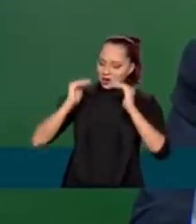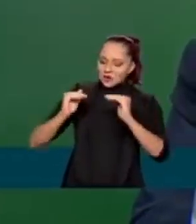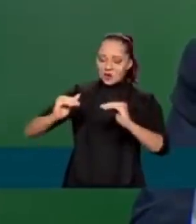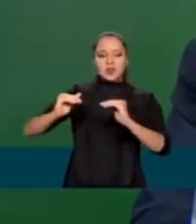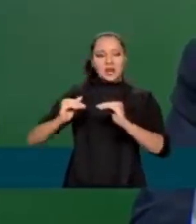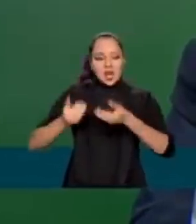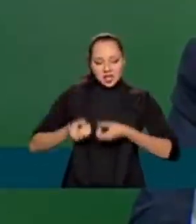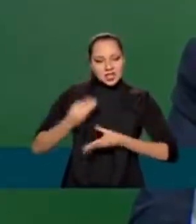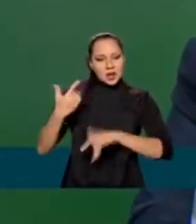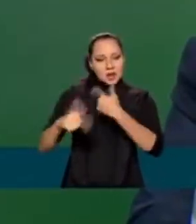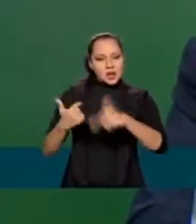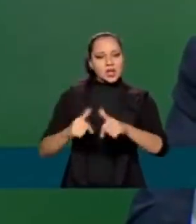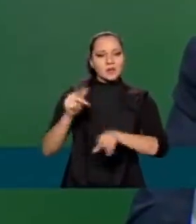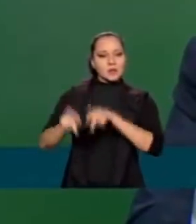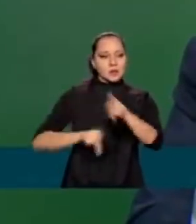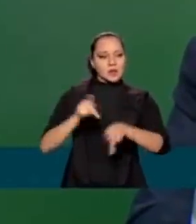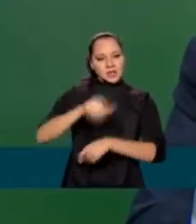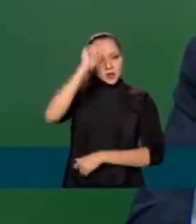população brasileira.